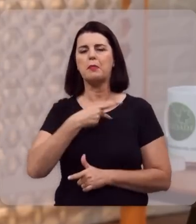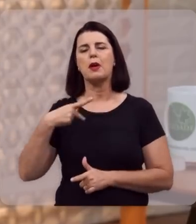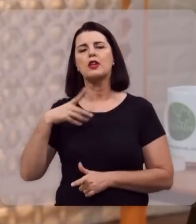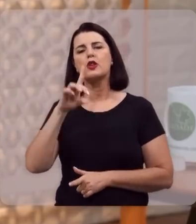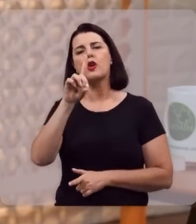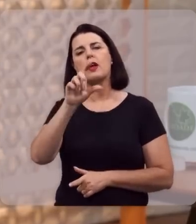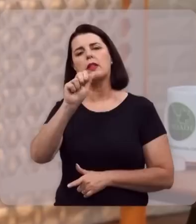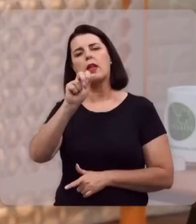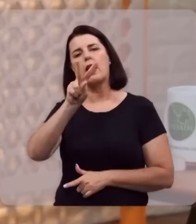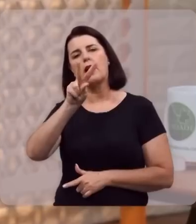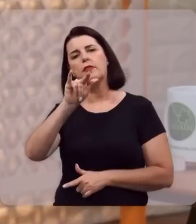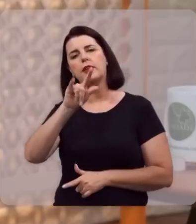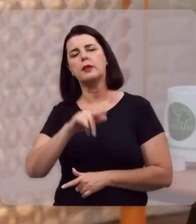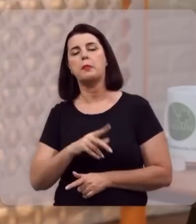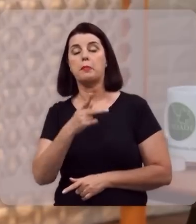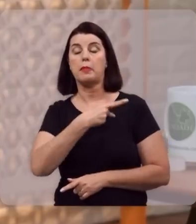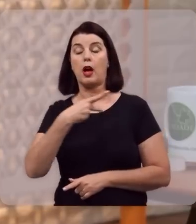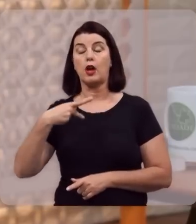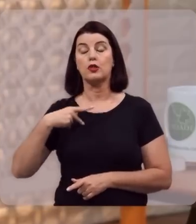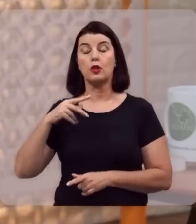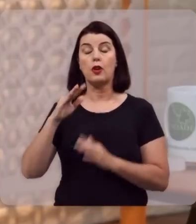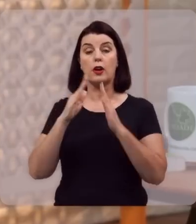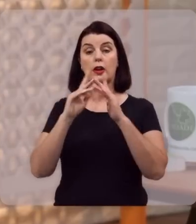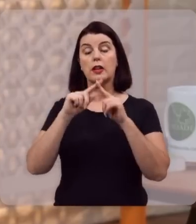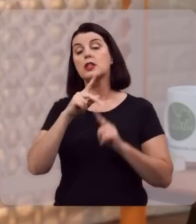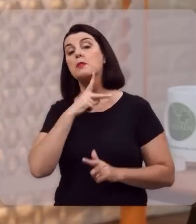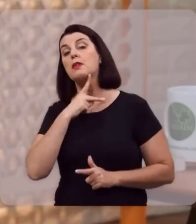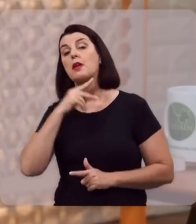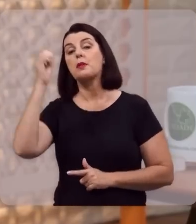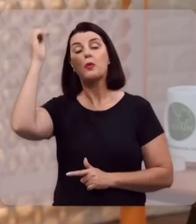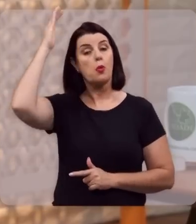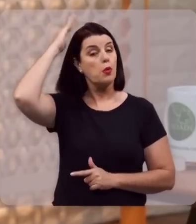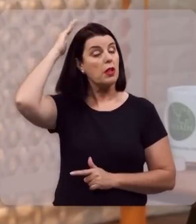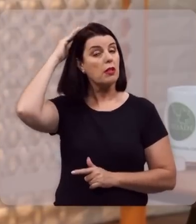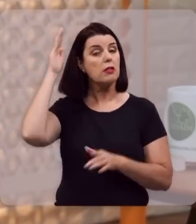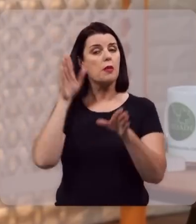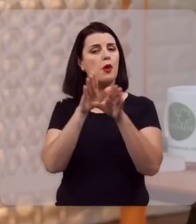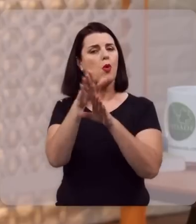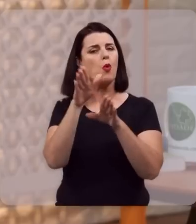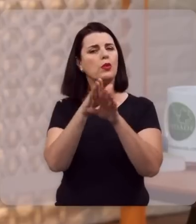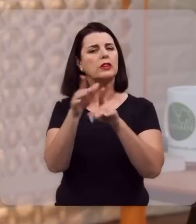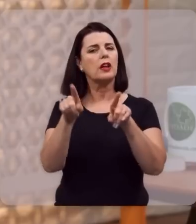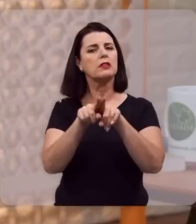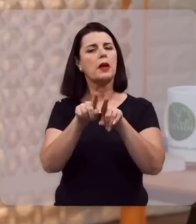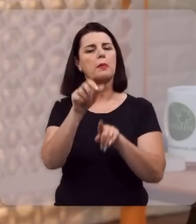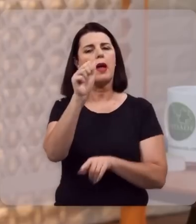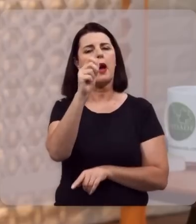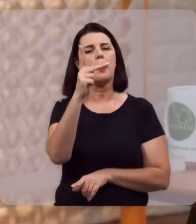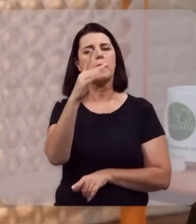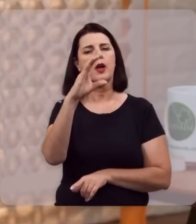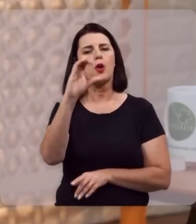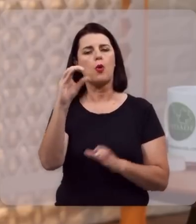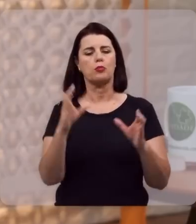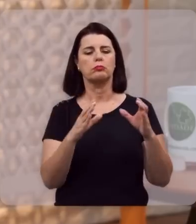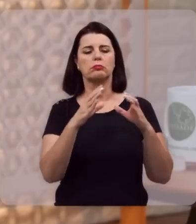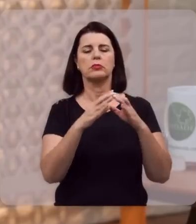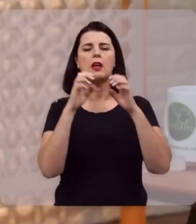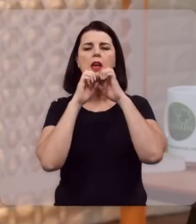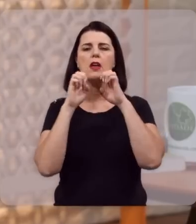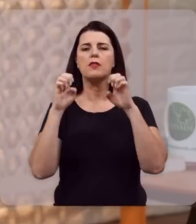reverendo Davi Nogueira, pastor da Igreja Presbiteriana de Curitiba, também conselheiro da APECOM, Agência Presbiteriana